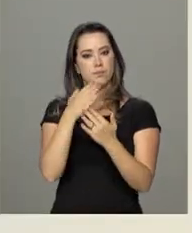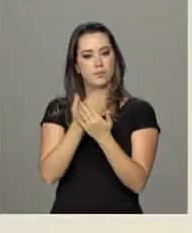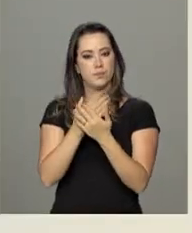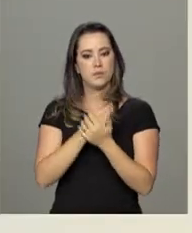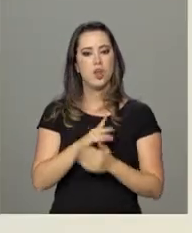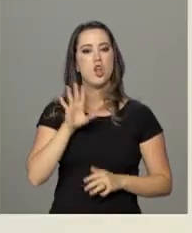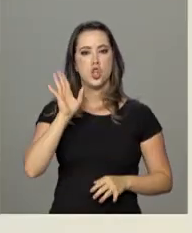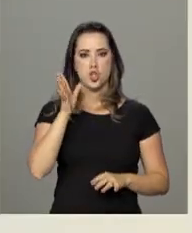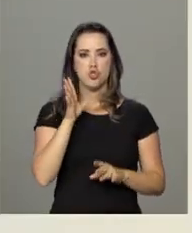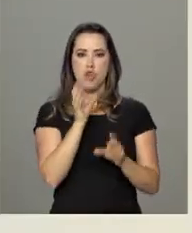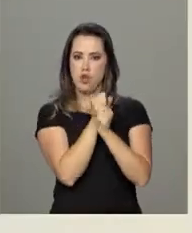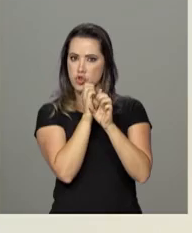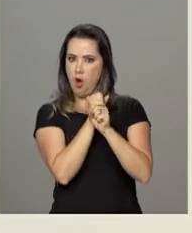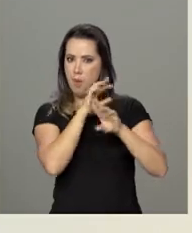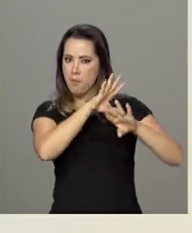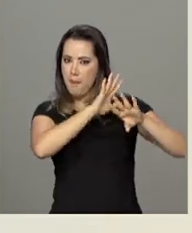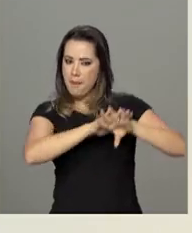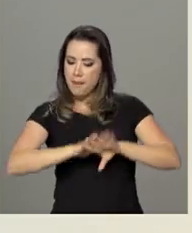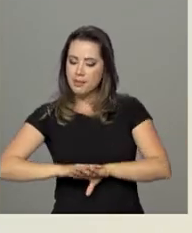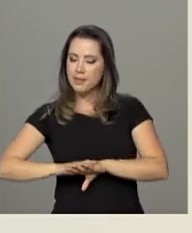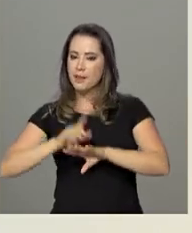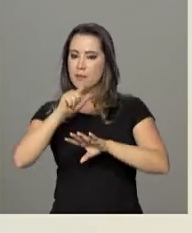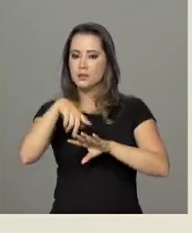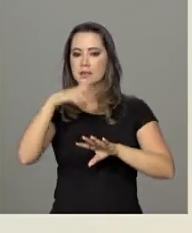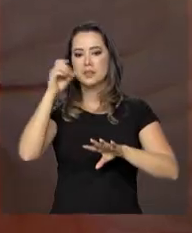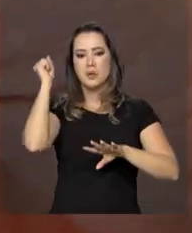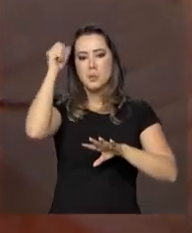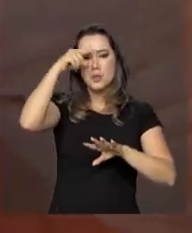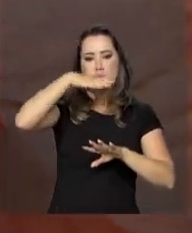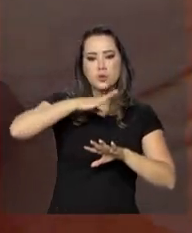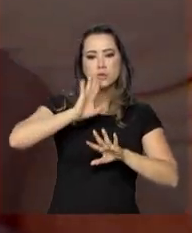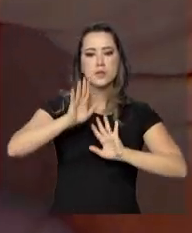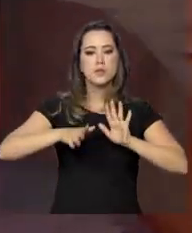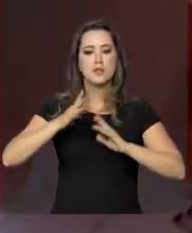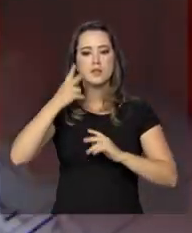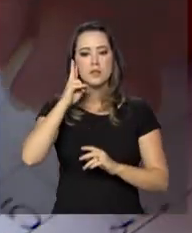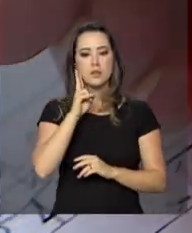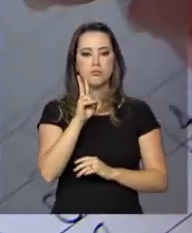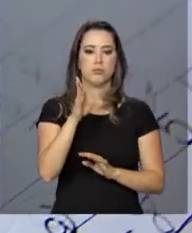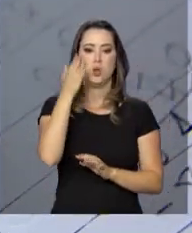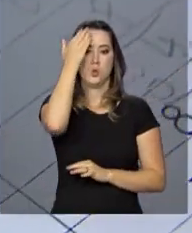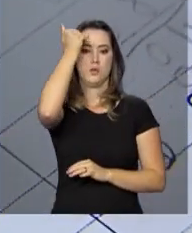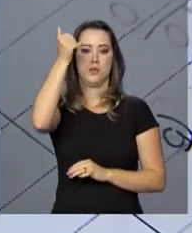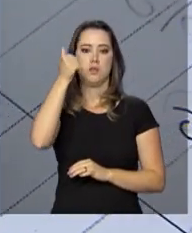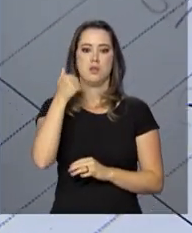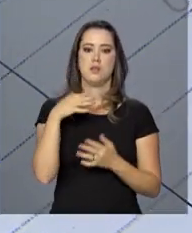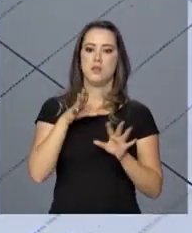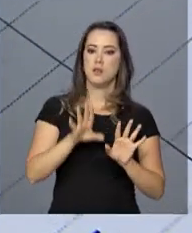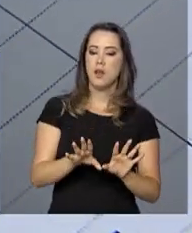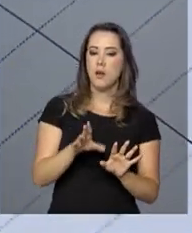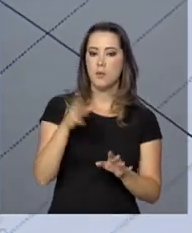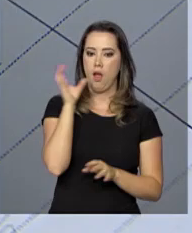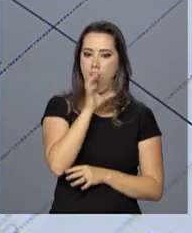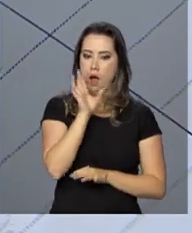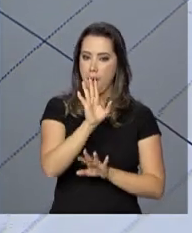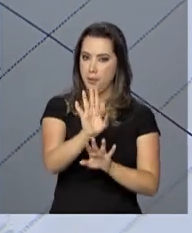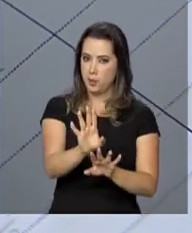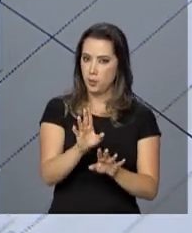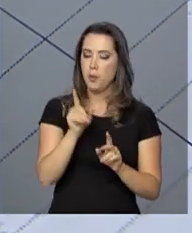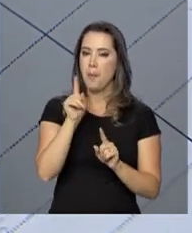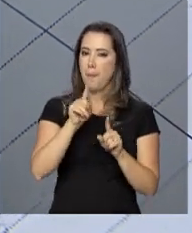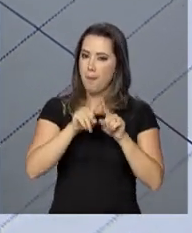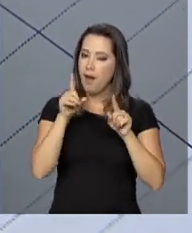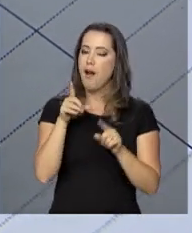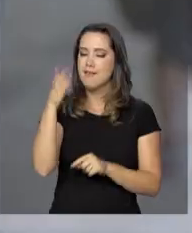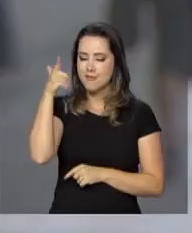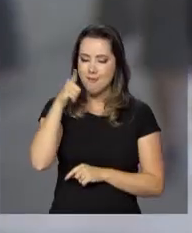continha. Essas continhas que é mais difícil, que eu ainda não dou conta assim, de fazer rápido, né? Mas